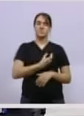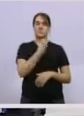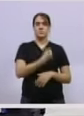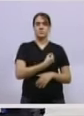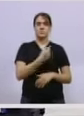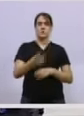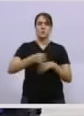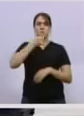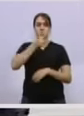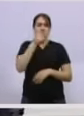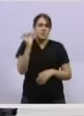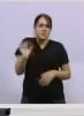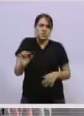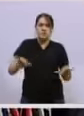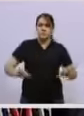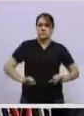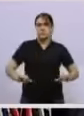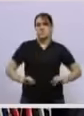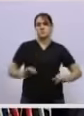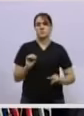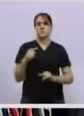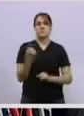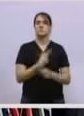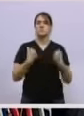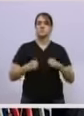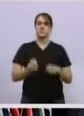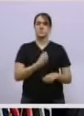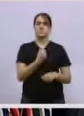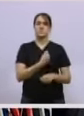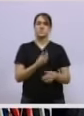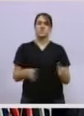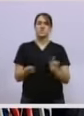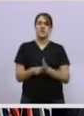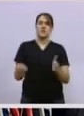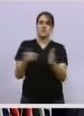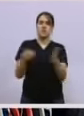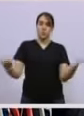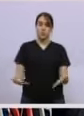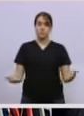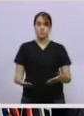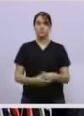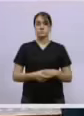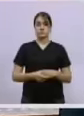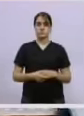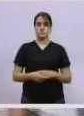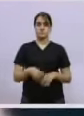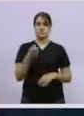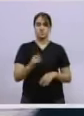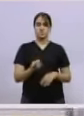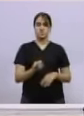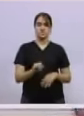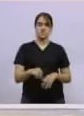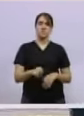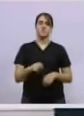de contar um pouquinho do sofrimento que nós precisamos viver para chegar e ficar de pé aqui hoje, se tivéssemos